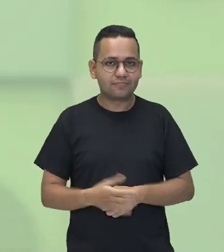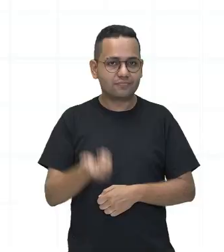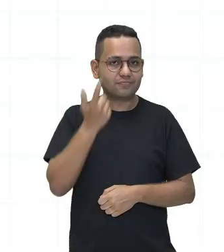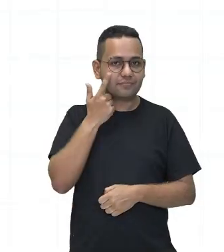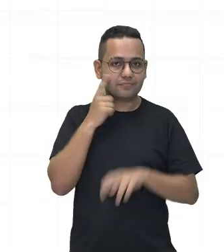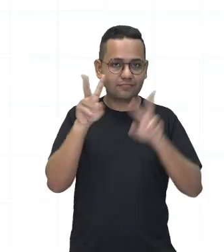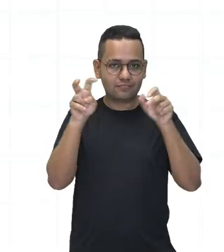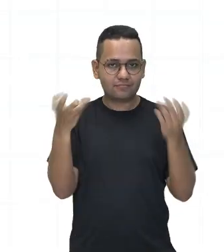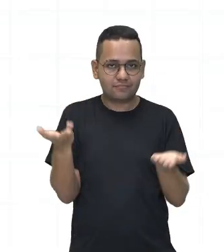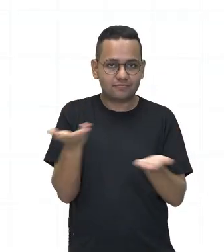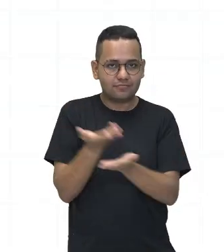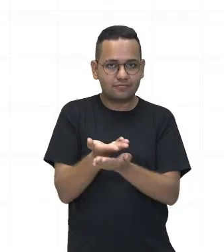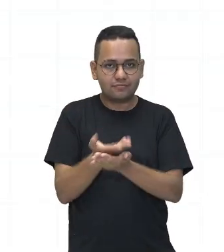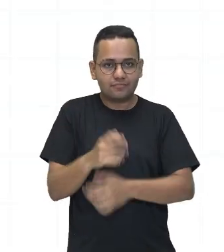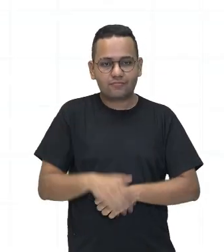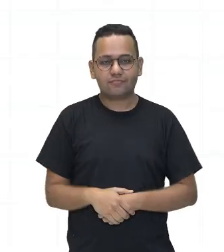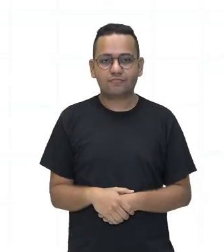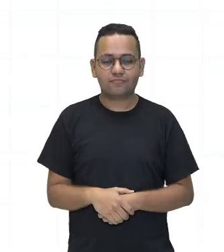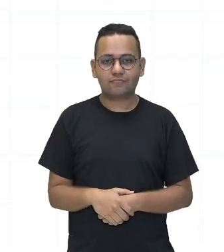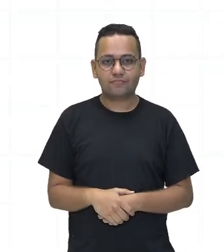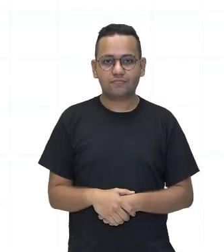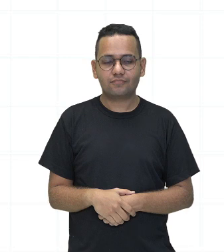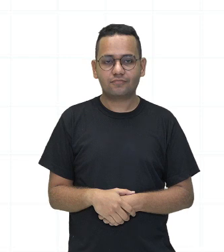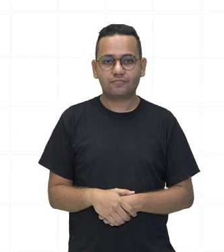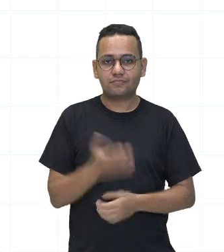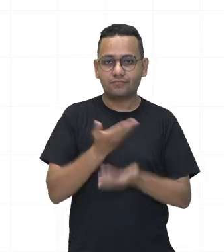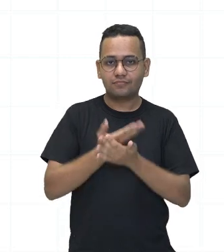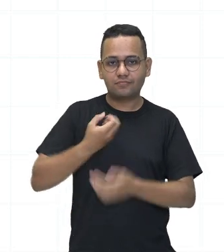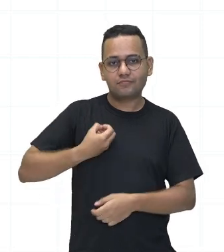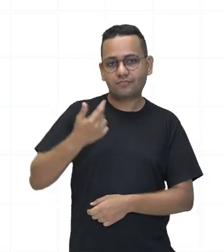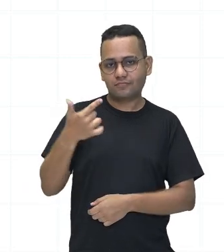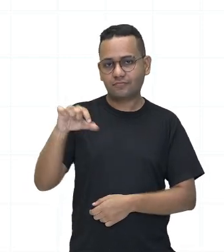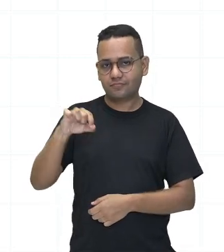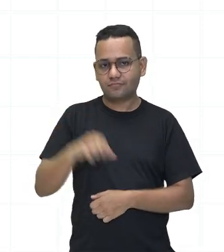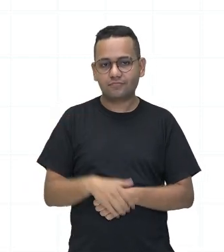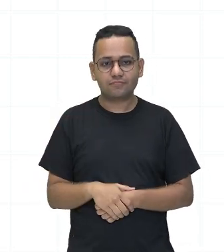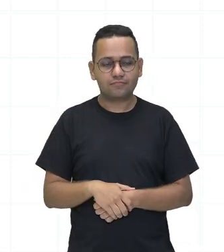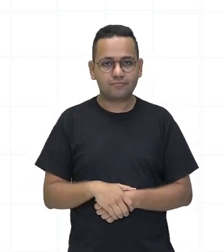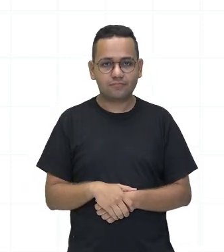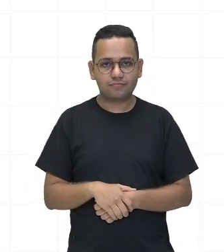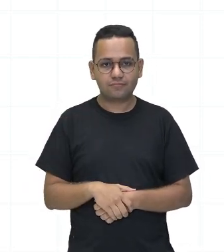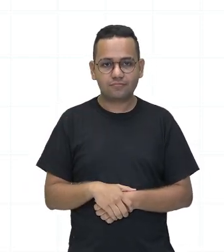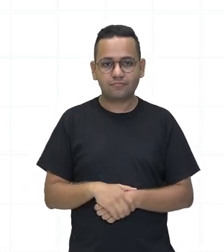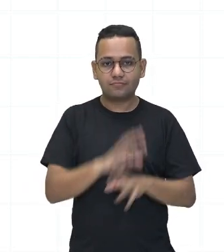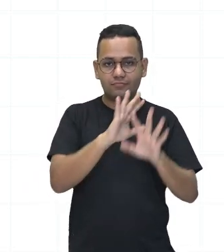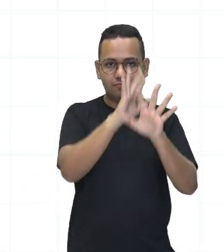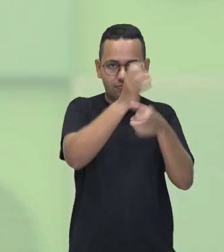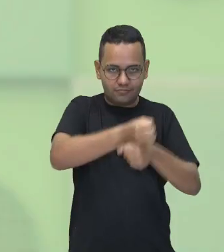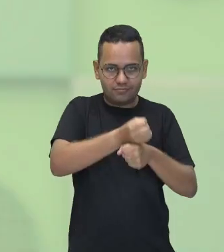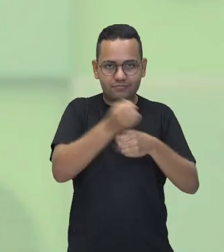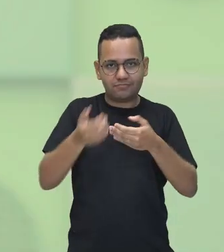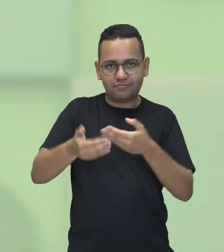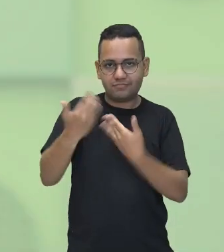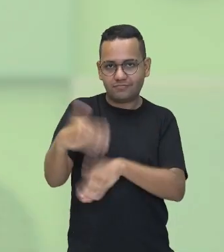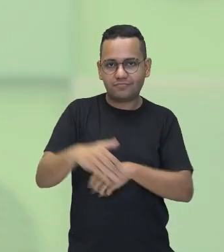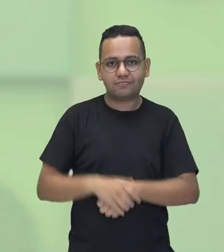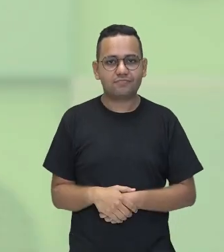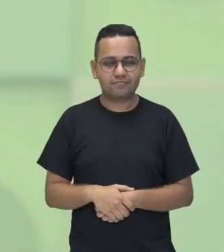qual é o assunto da nossa aula. A nossa aula de número 20 é a revisão e